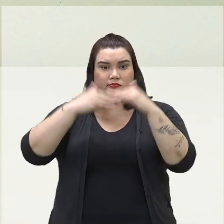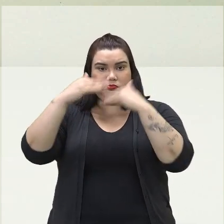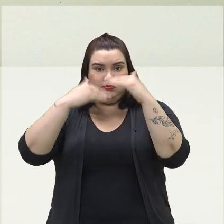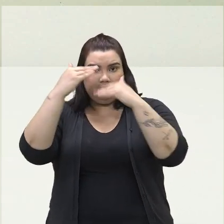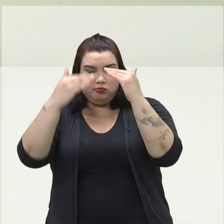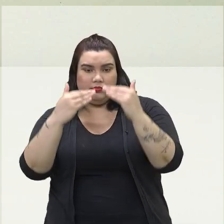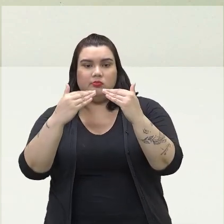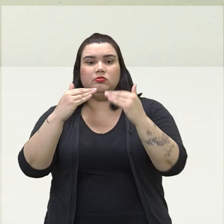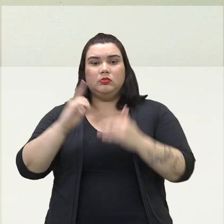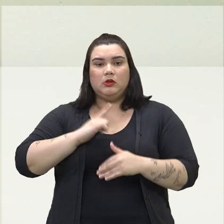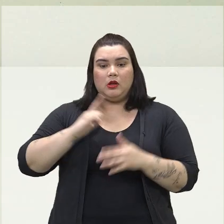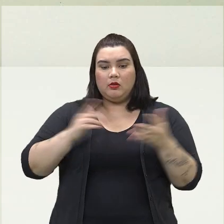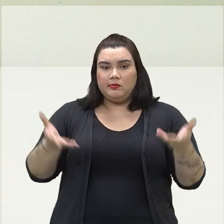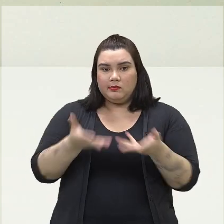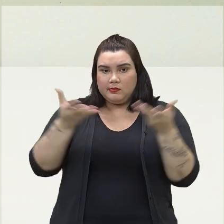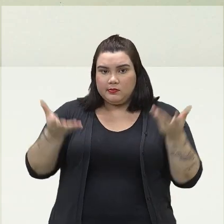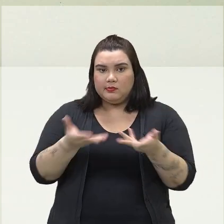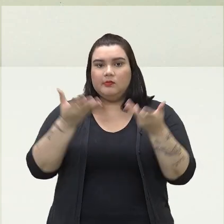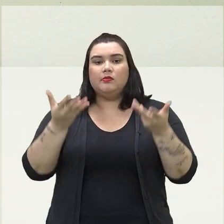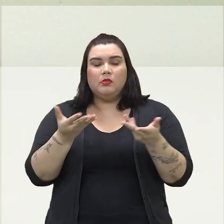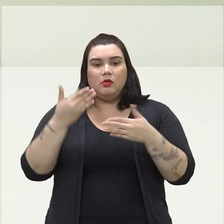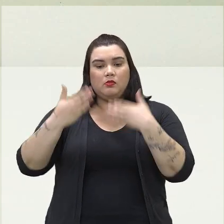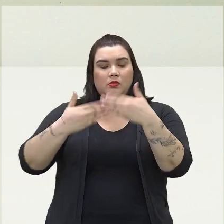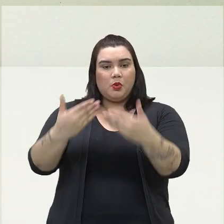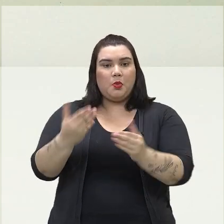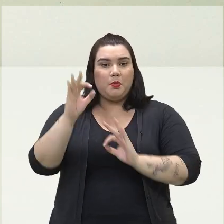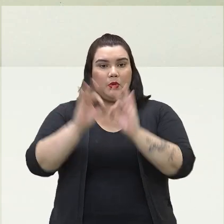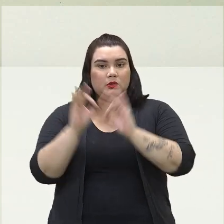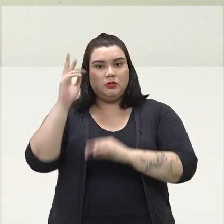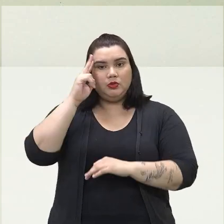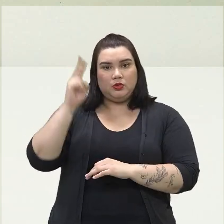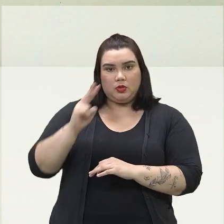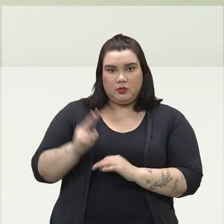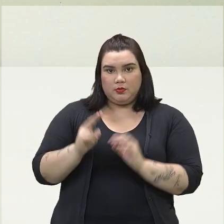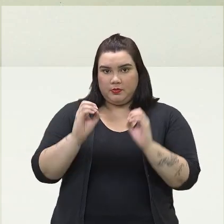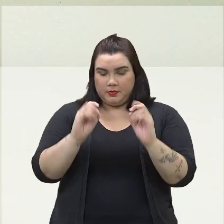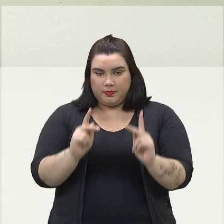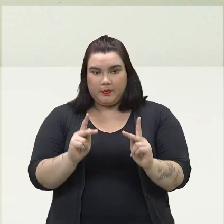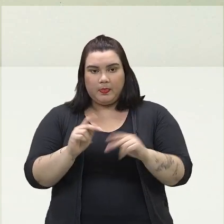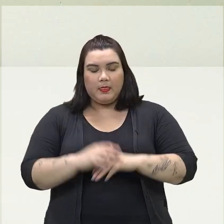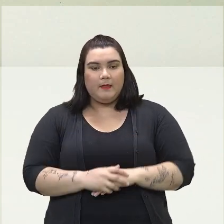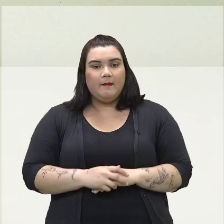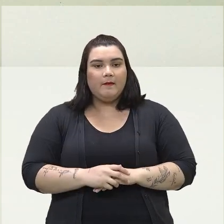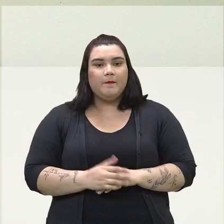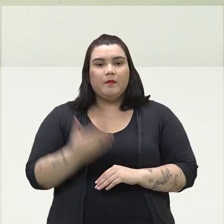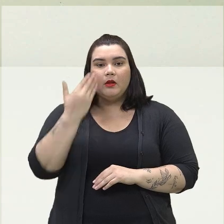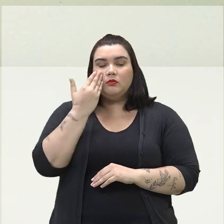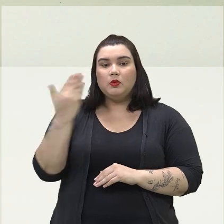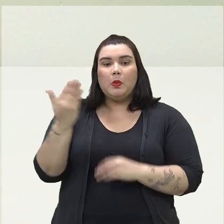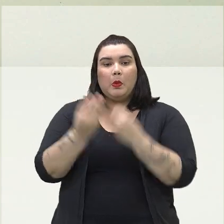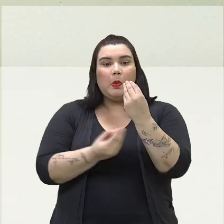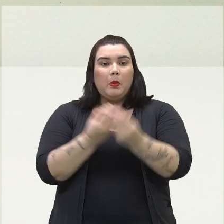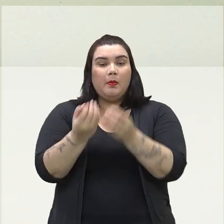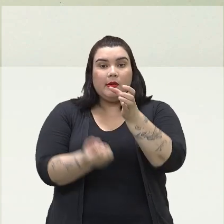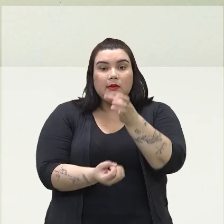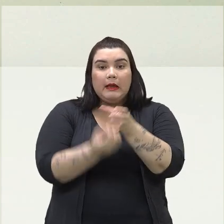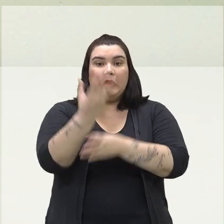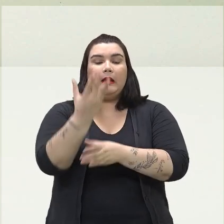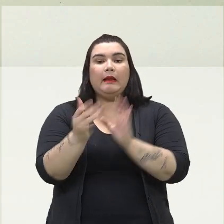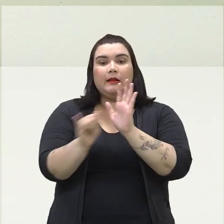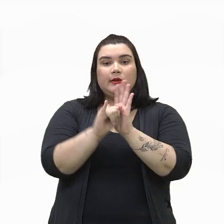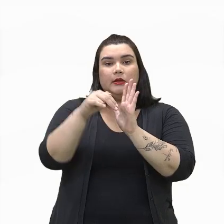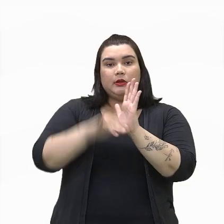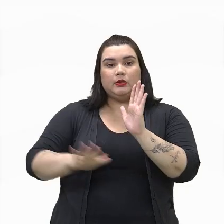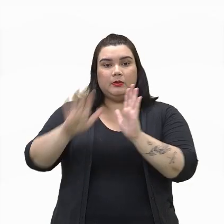das vezes forjada ali ao longo dos processos históricos, certo? Acompanhe comigo esse processo de formação da identidade